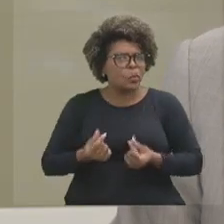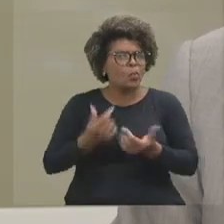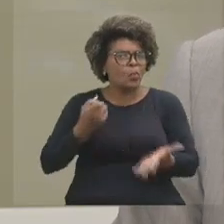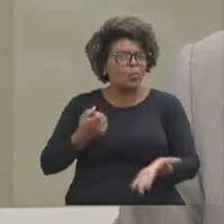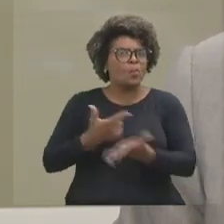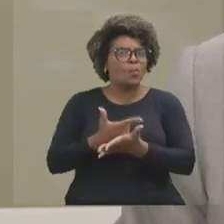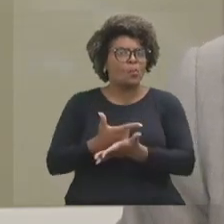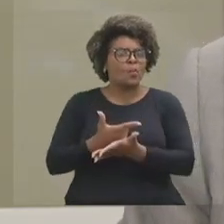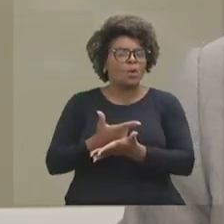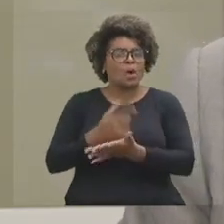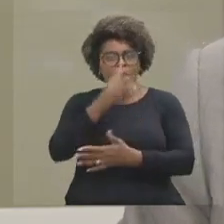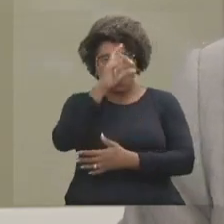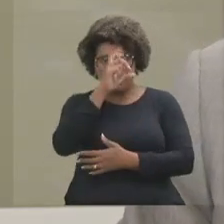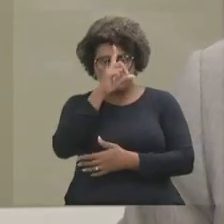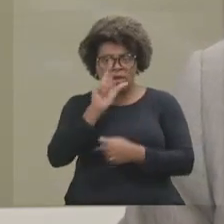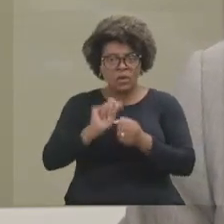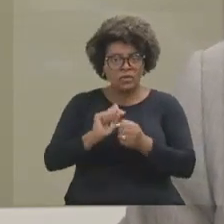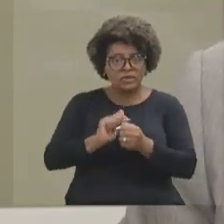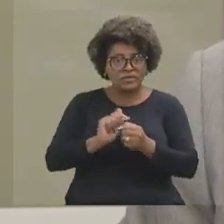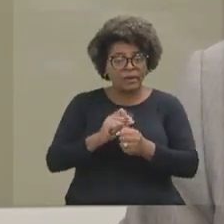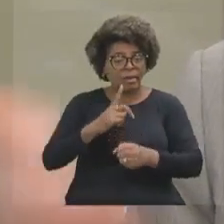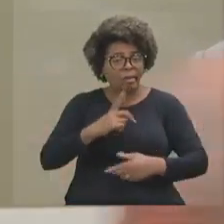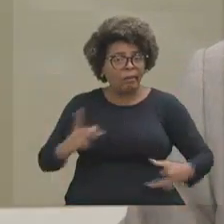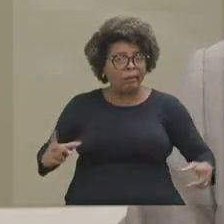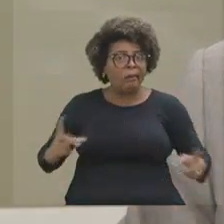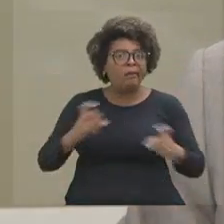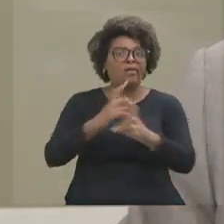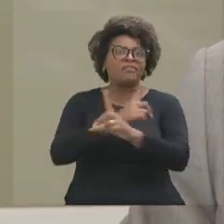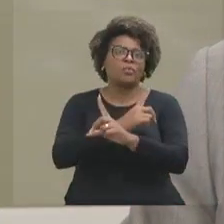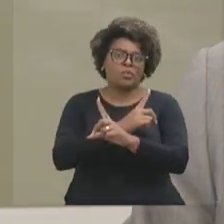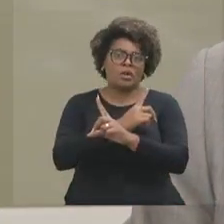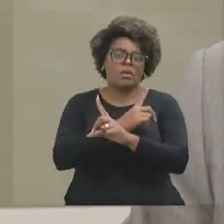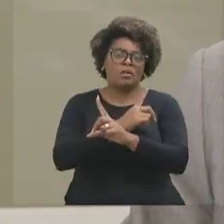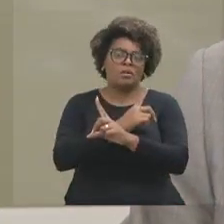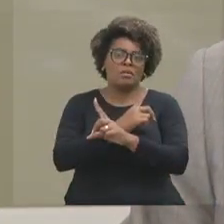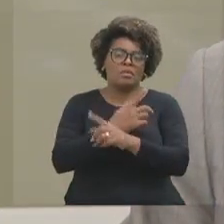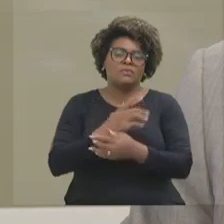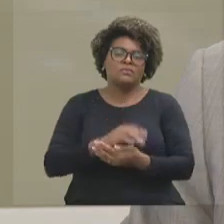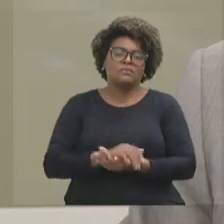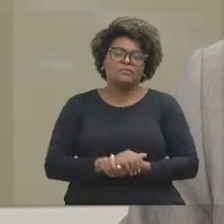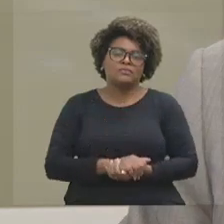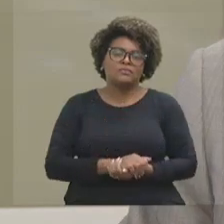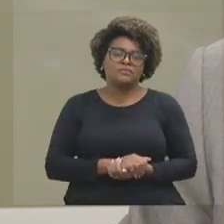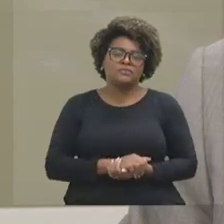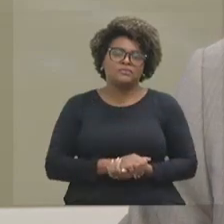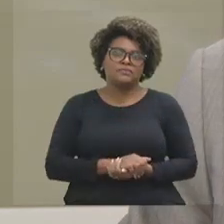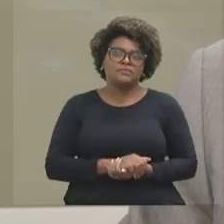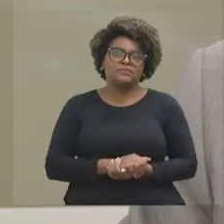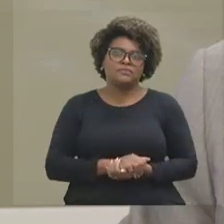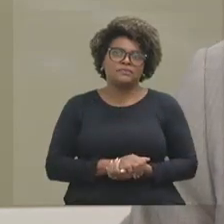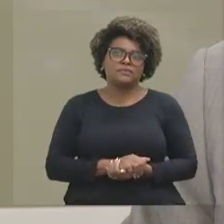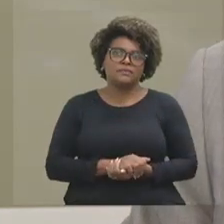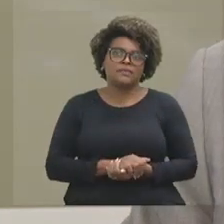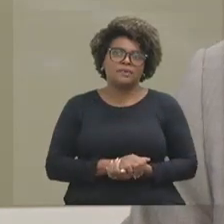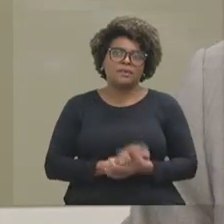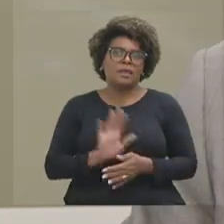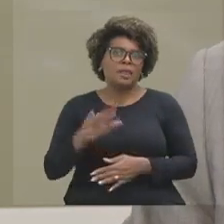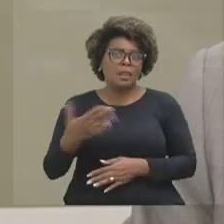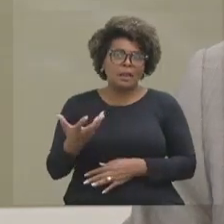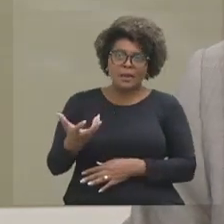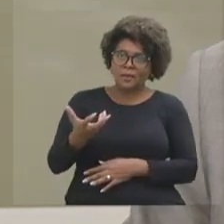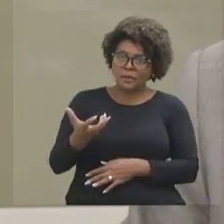gostaria muito que a exemplo do que é tá acontecendo